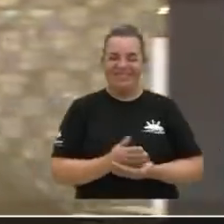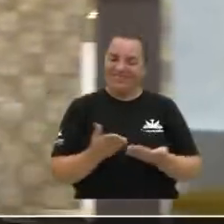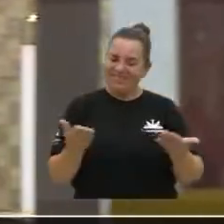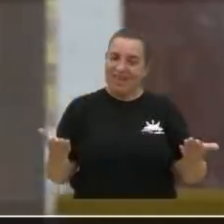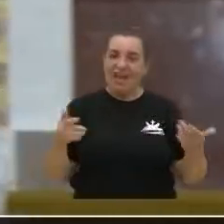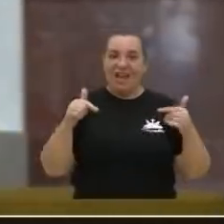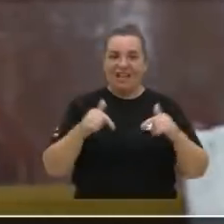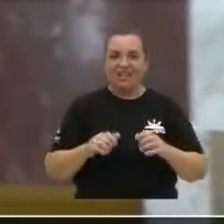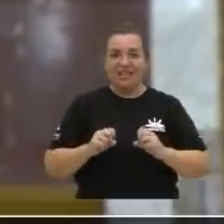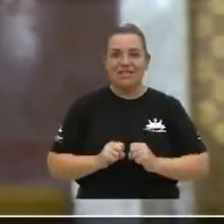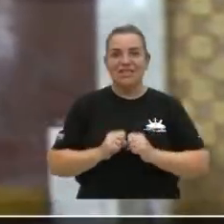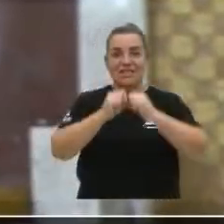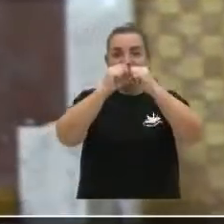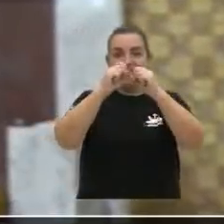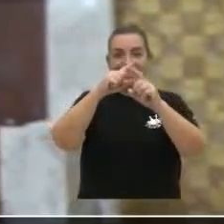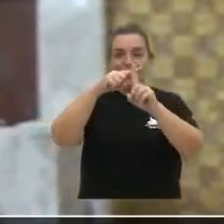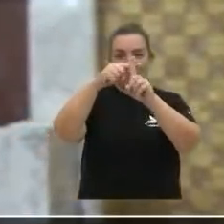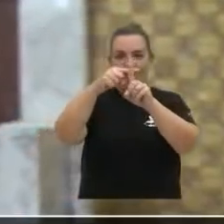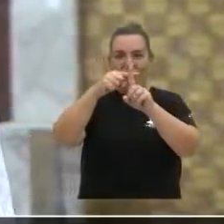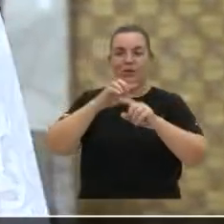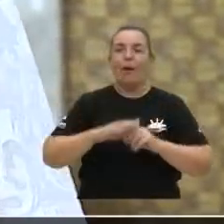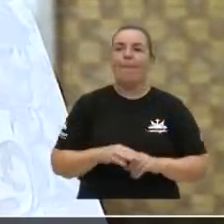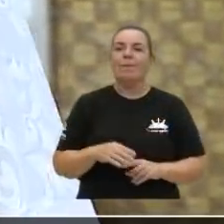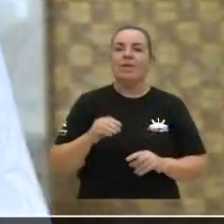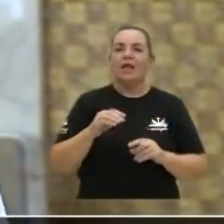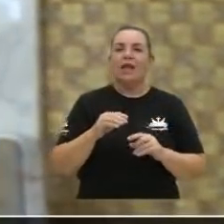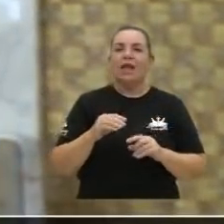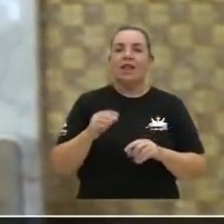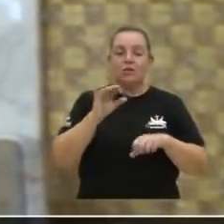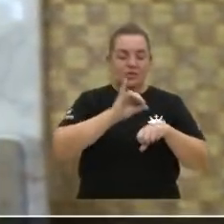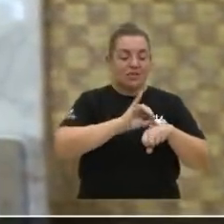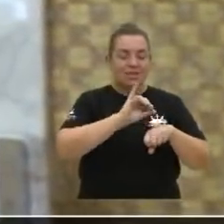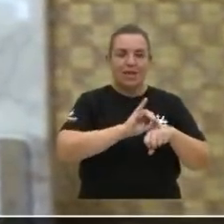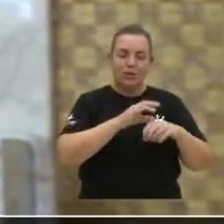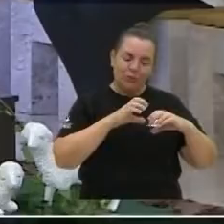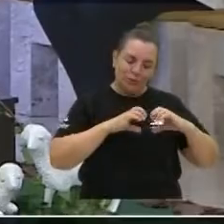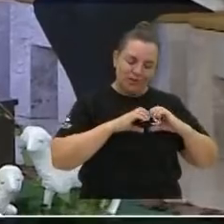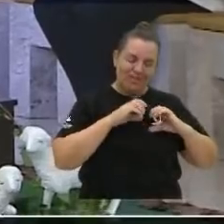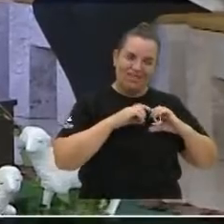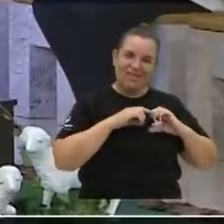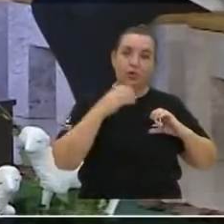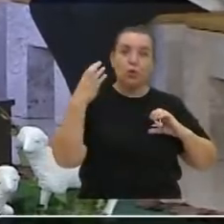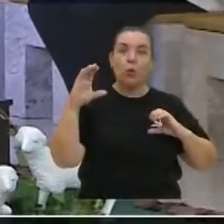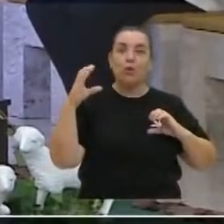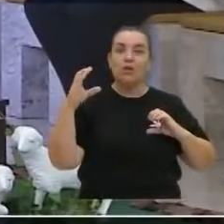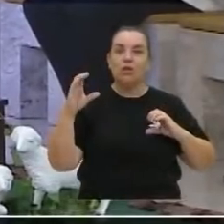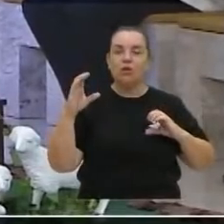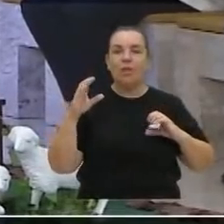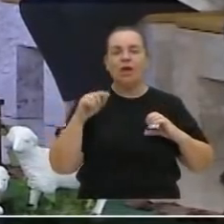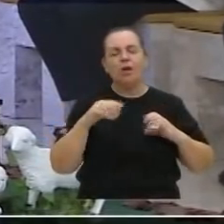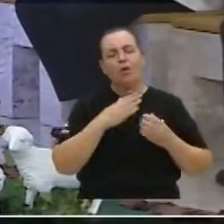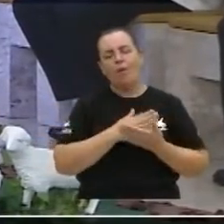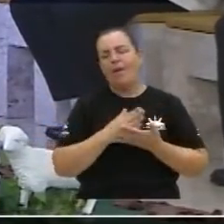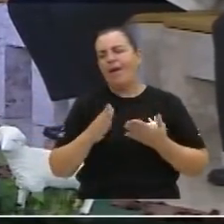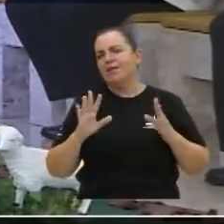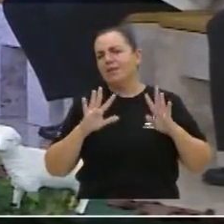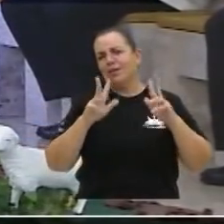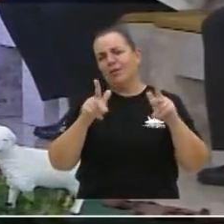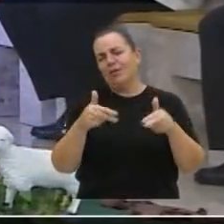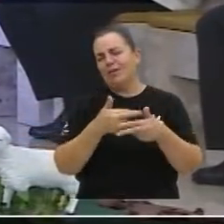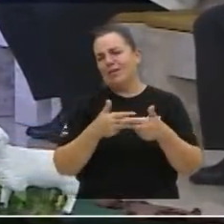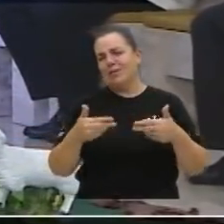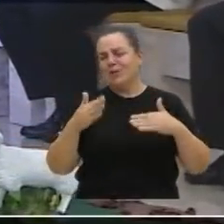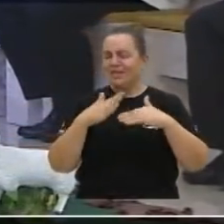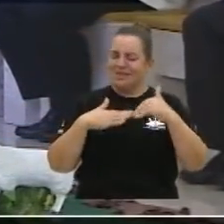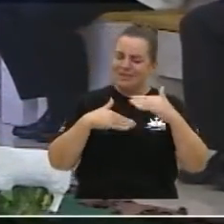neste santuário, no coração de Curitiba, de onde tudo começa, a